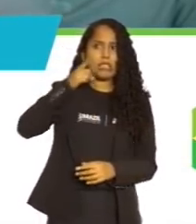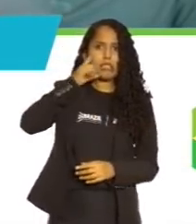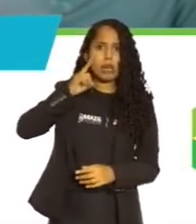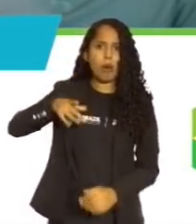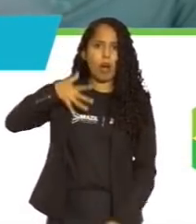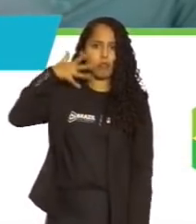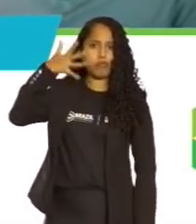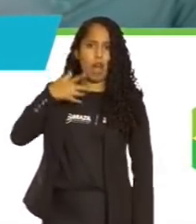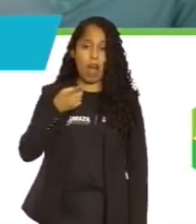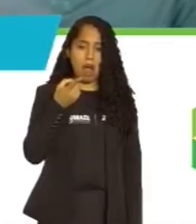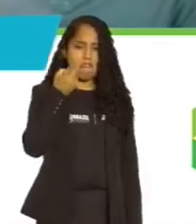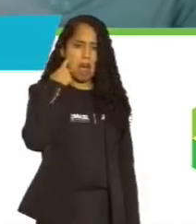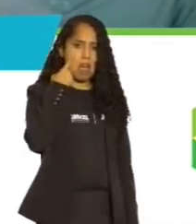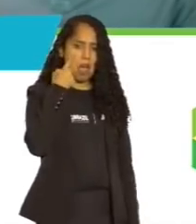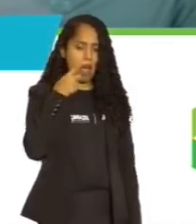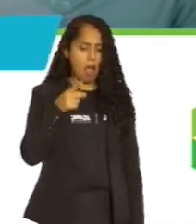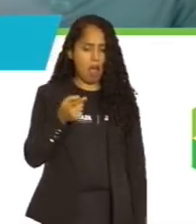pouco.